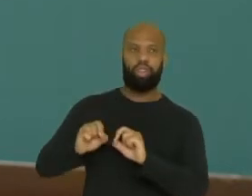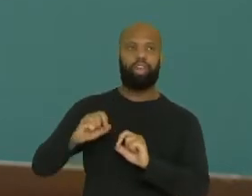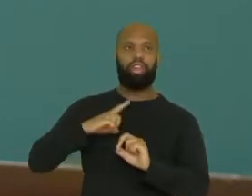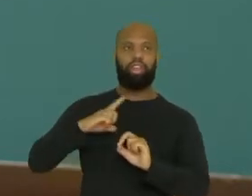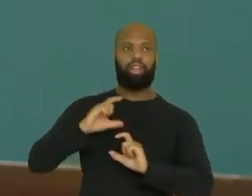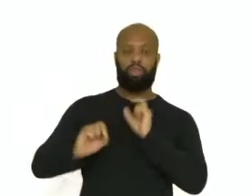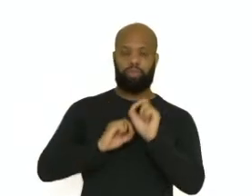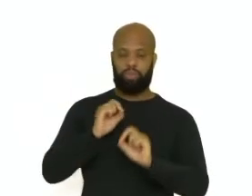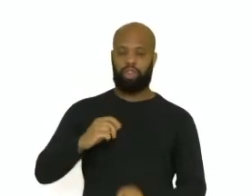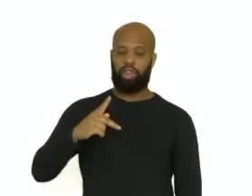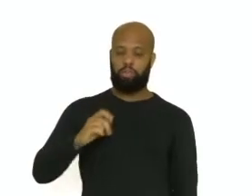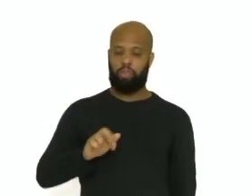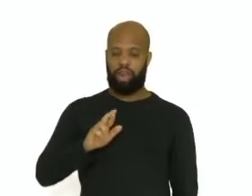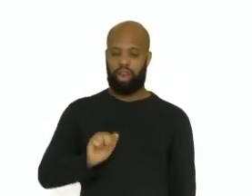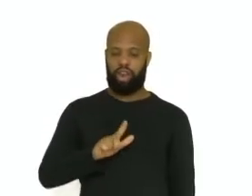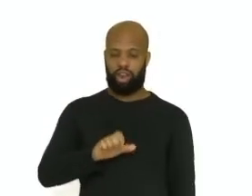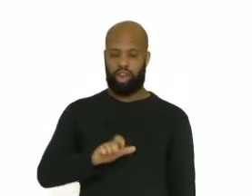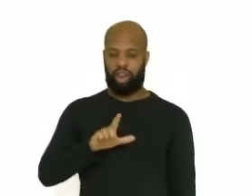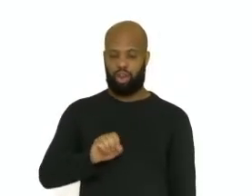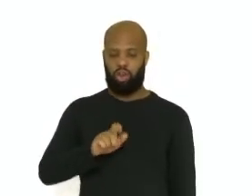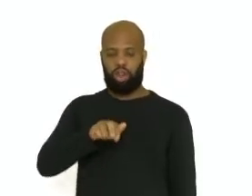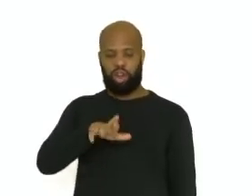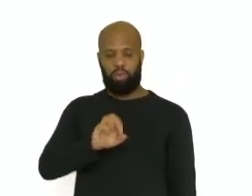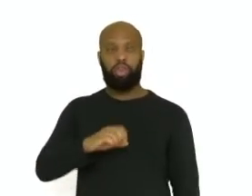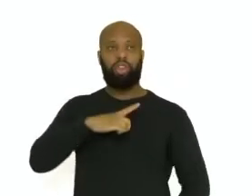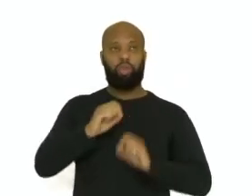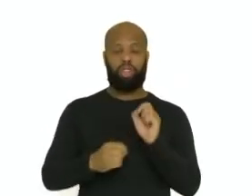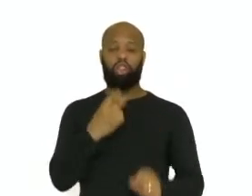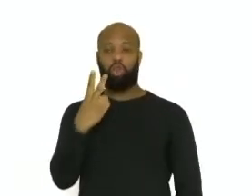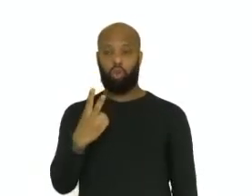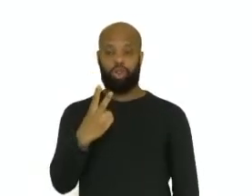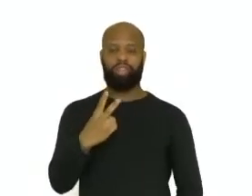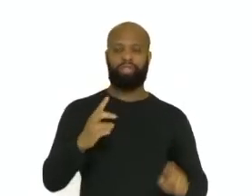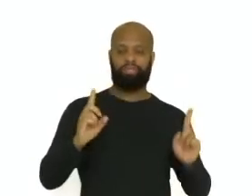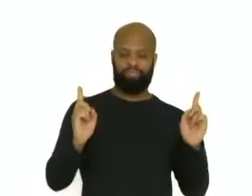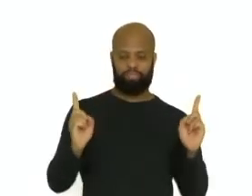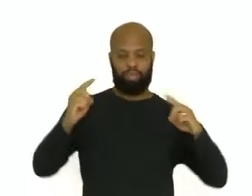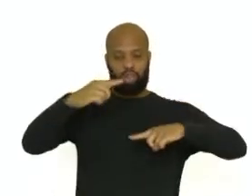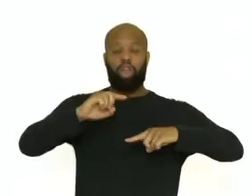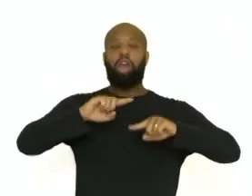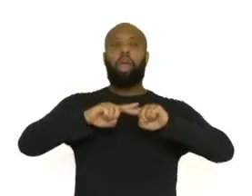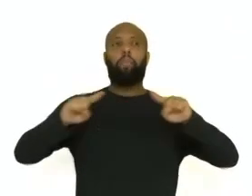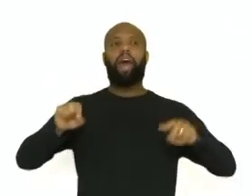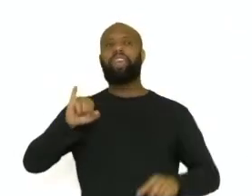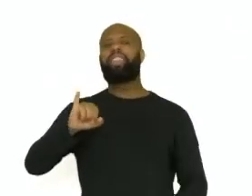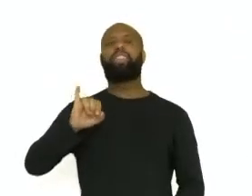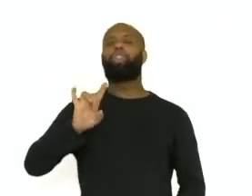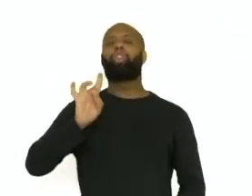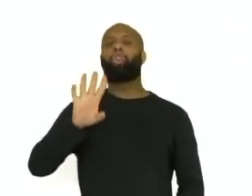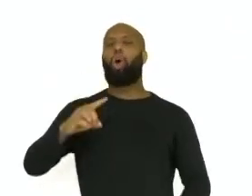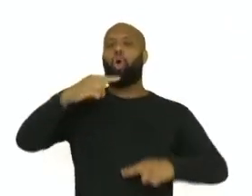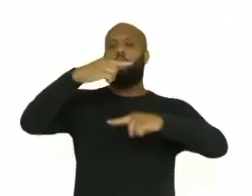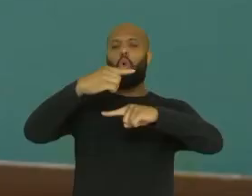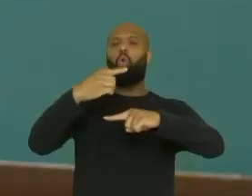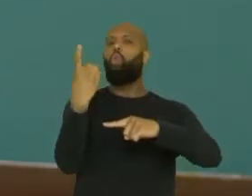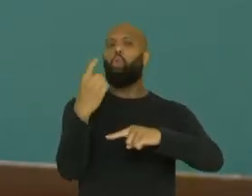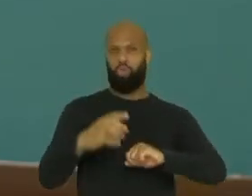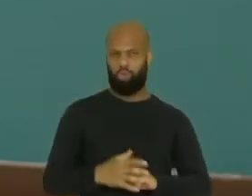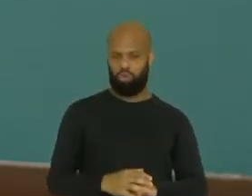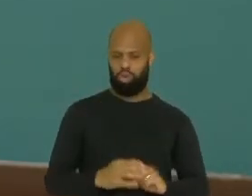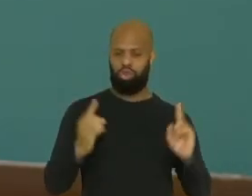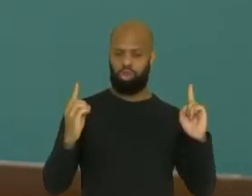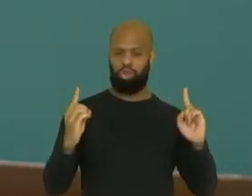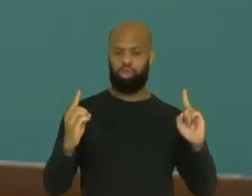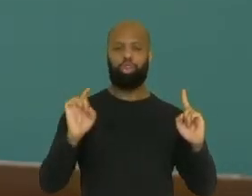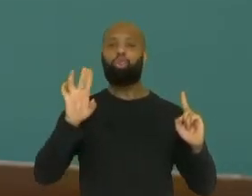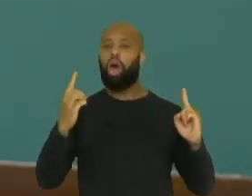são quadriláteros que possuem dois pares de lados paralelos e cílios possuem um par de lados Paralelos Será que